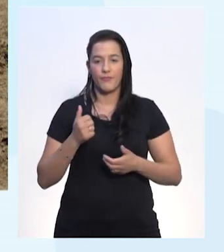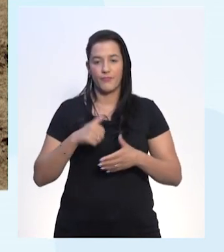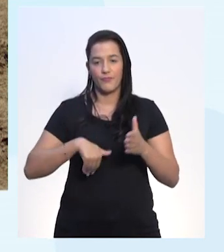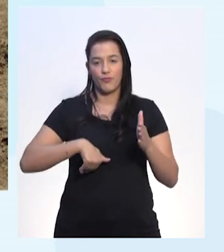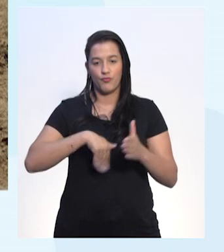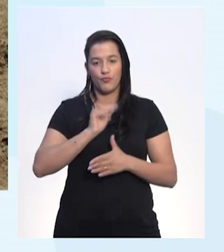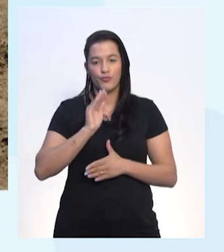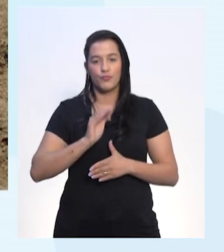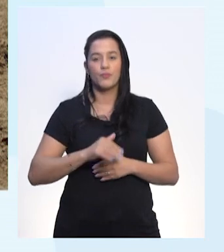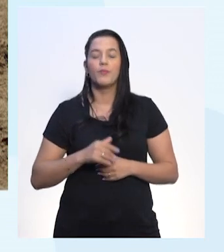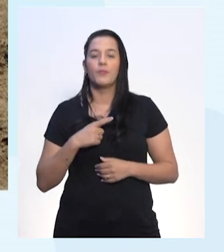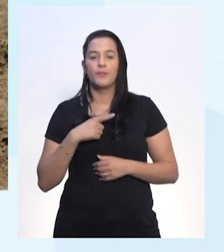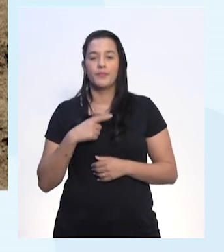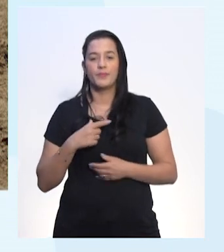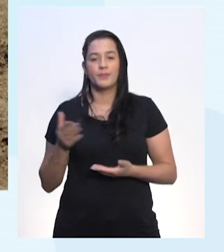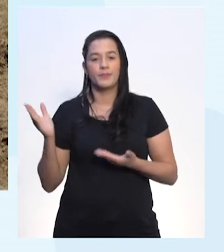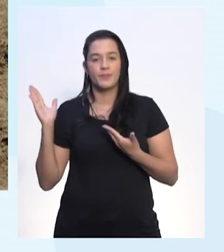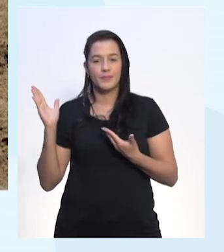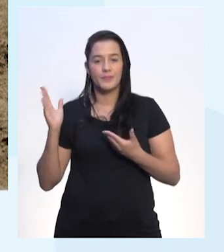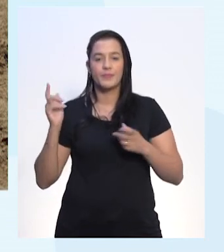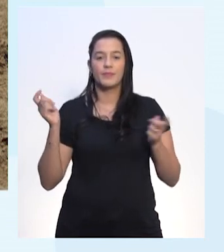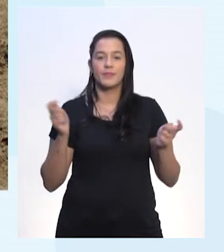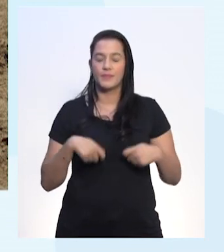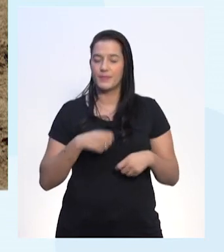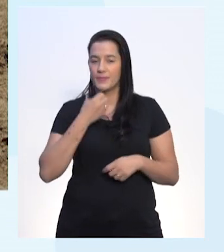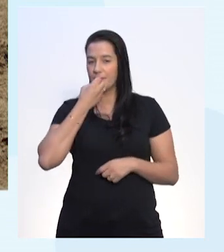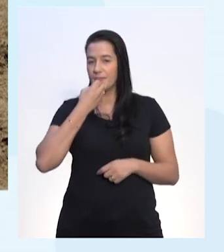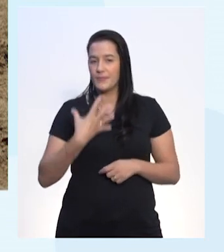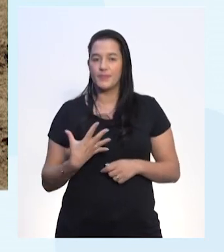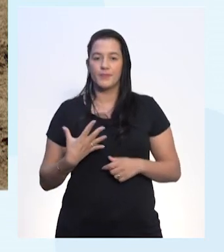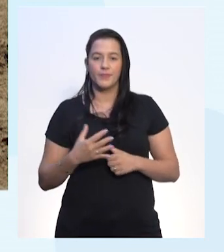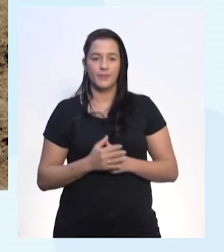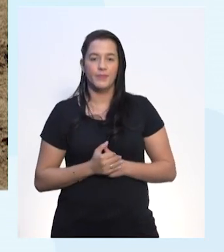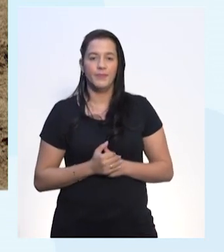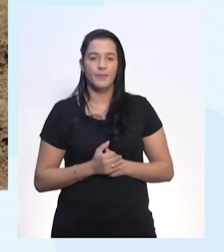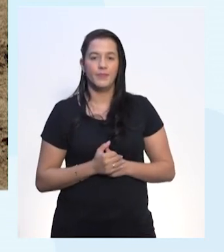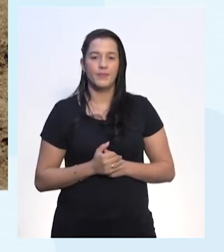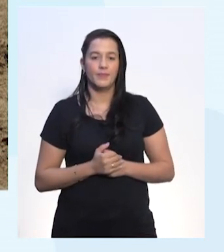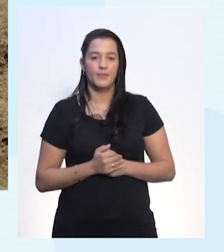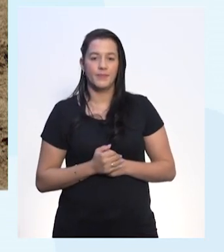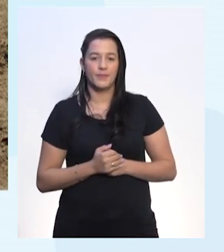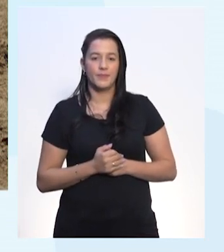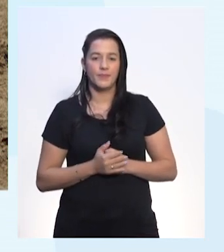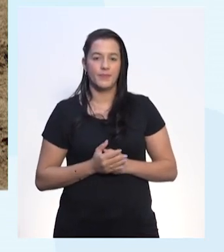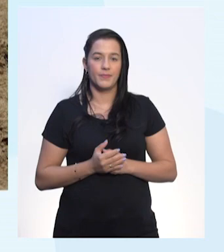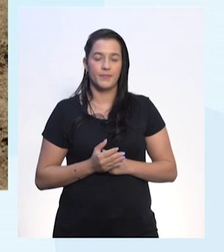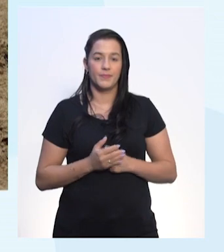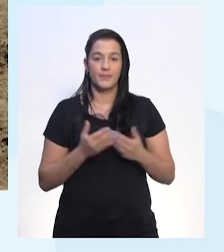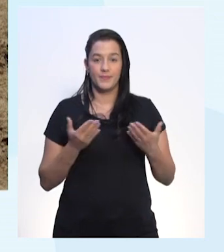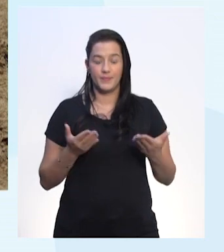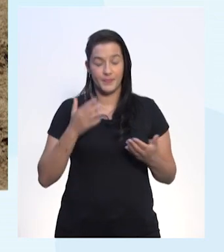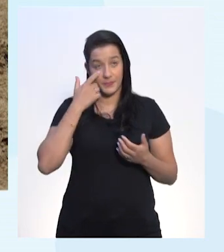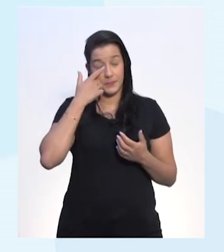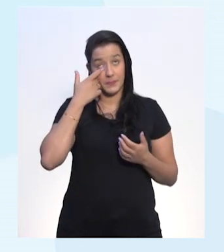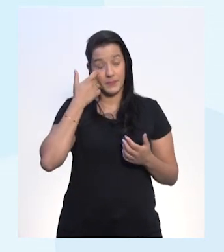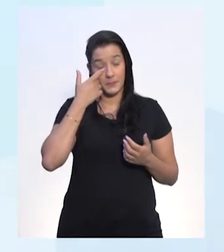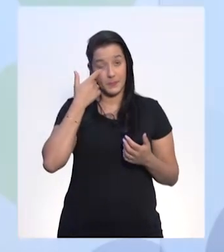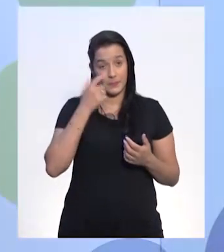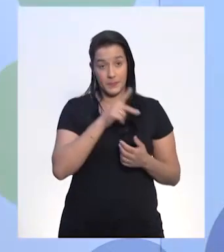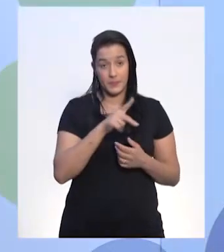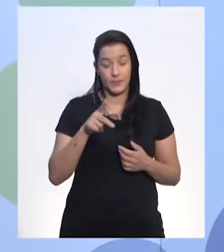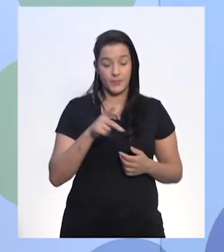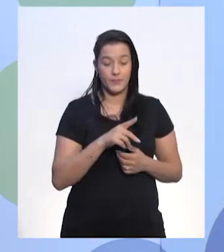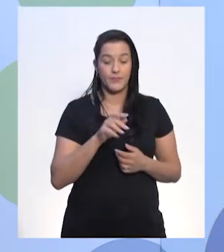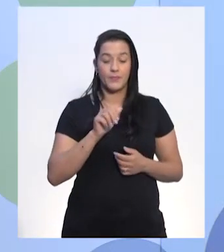aí, que é um belo de um campinho para se jogar um futebol aí na areia. Nossa não bola. é? Ó, o professor Mauri disse